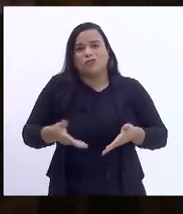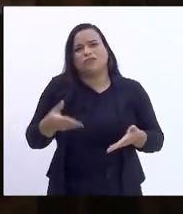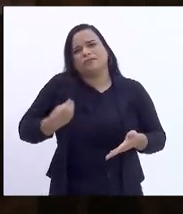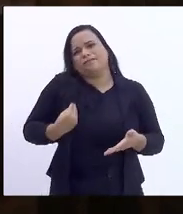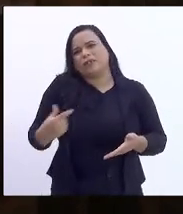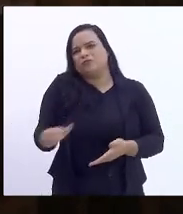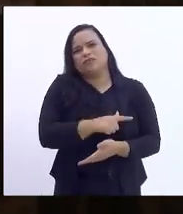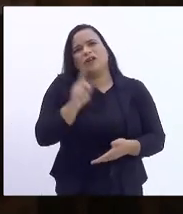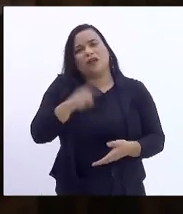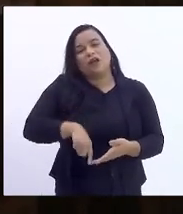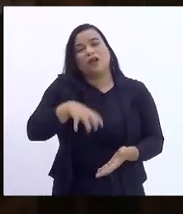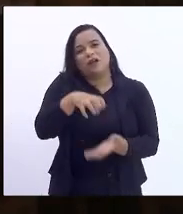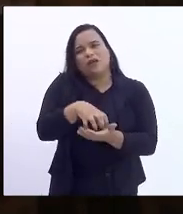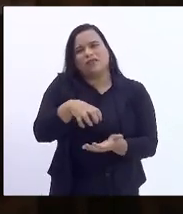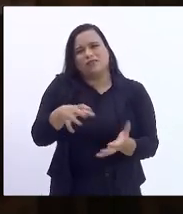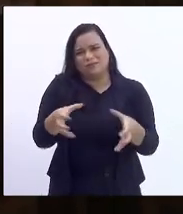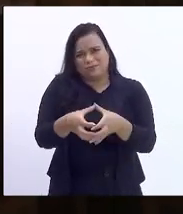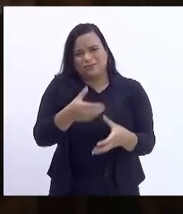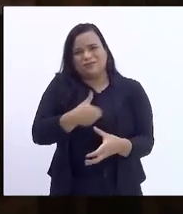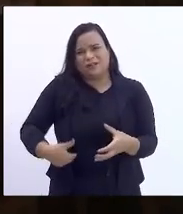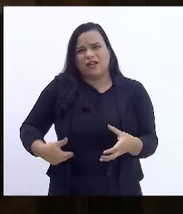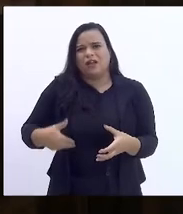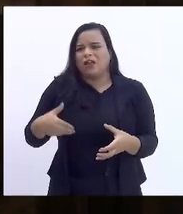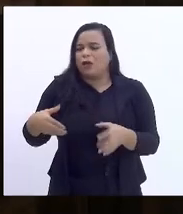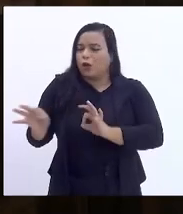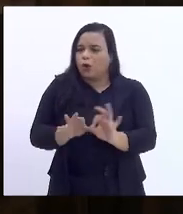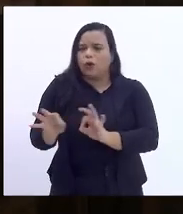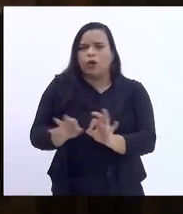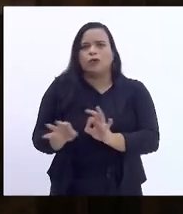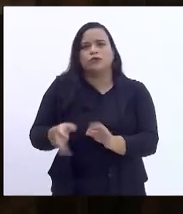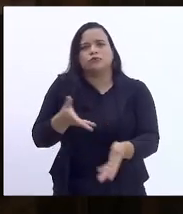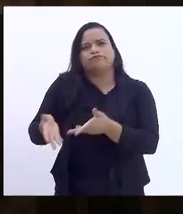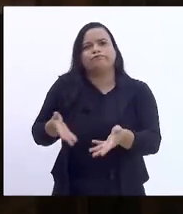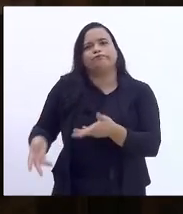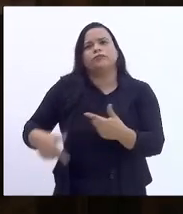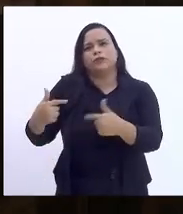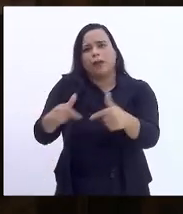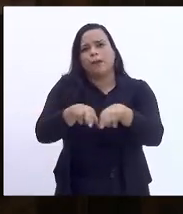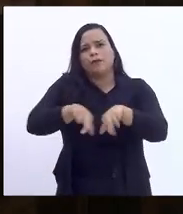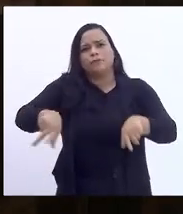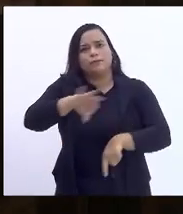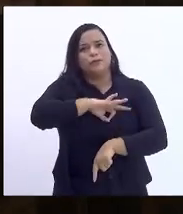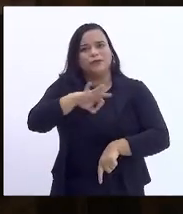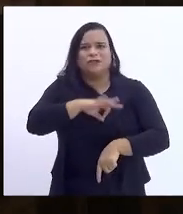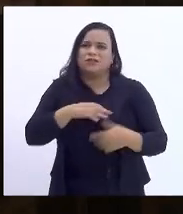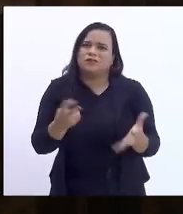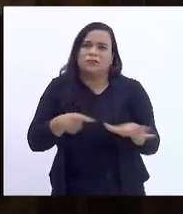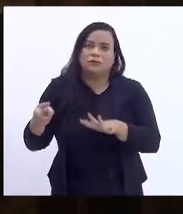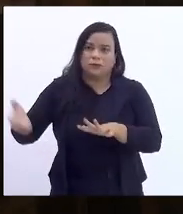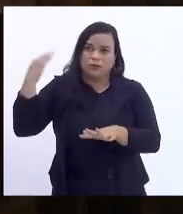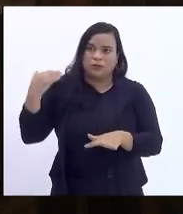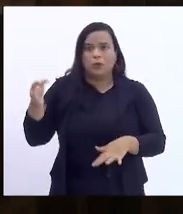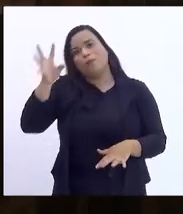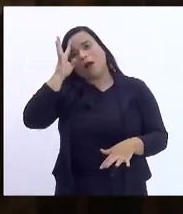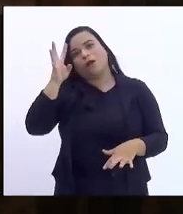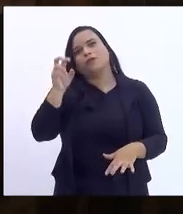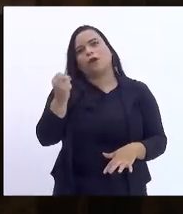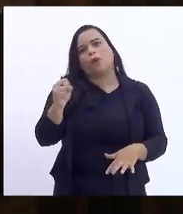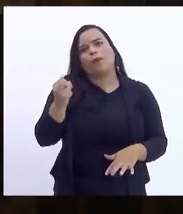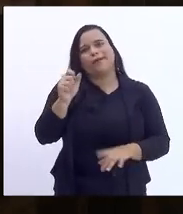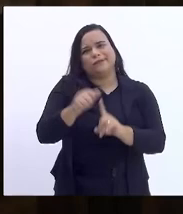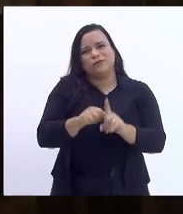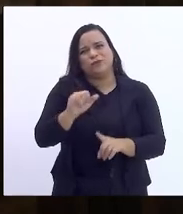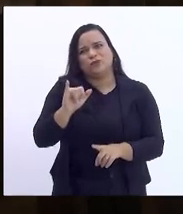constitucional do controle externo das operações policiais na semana passada quarta-feira dia oito de Junho para concluir